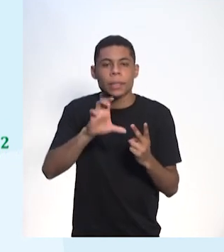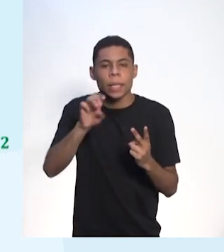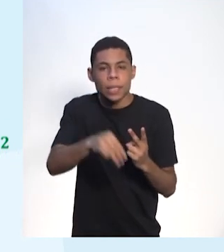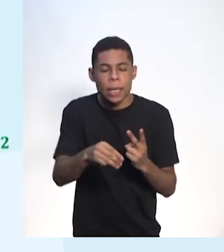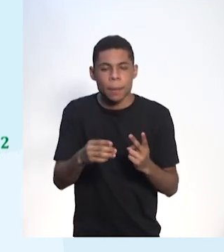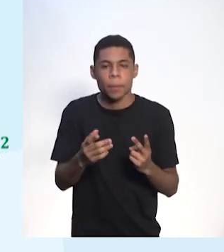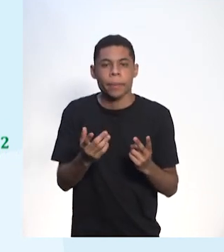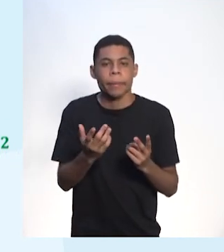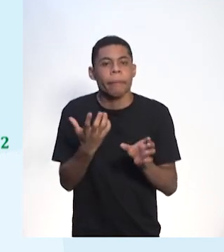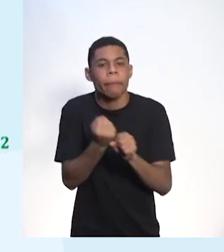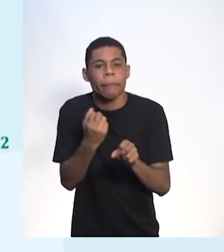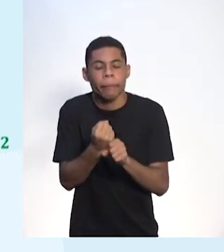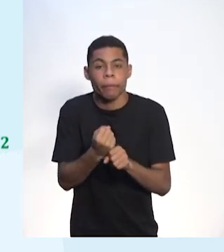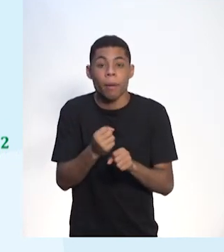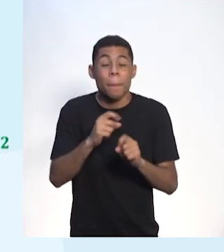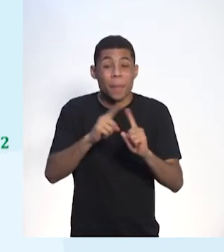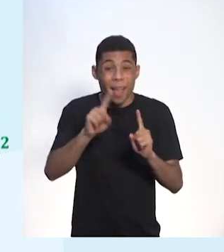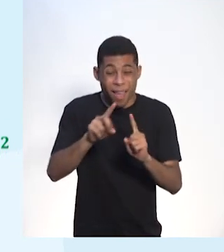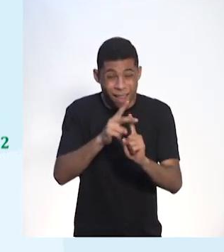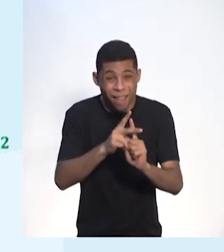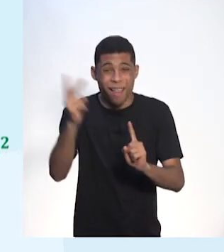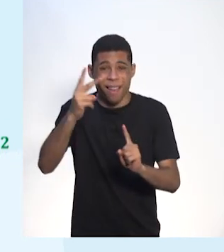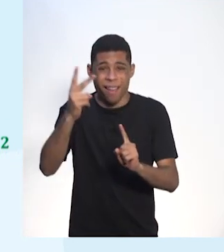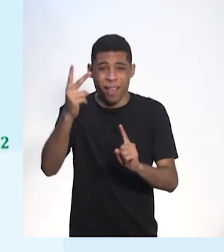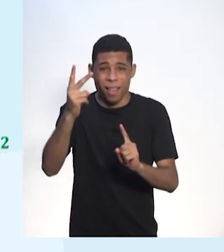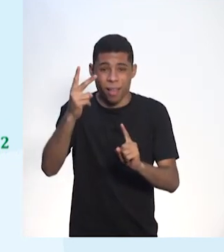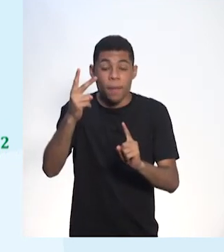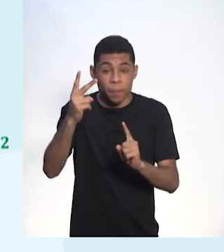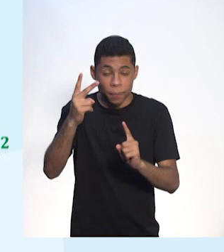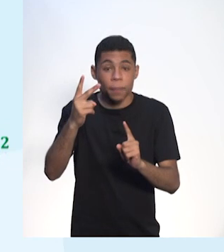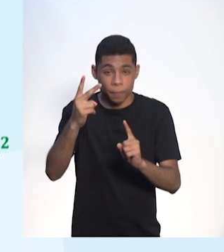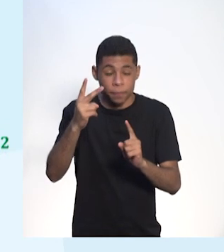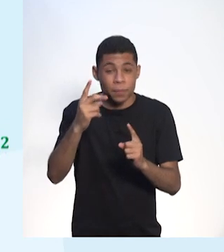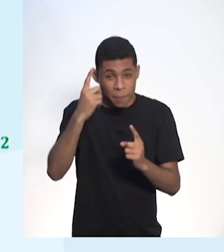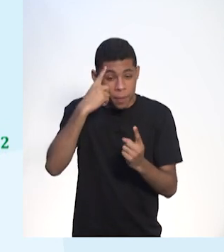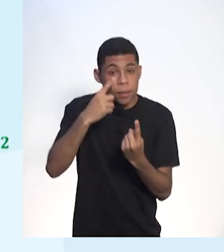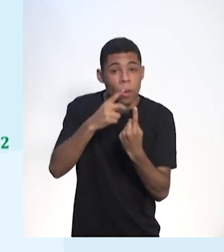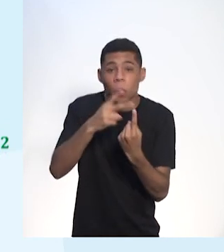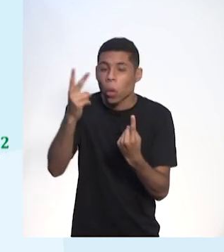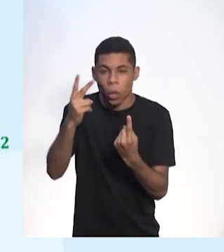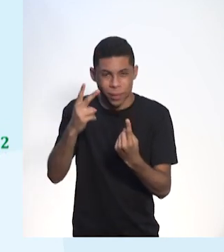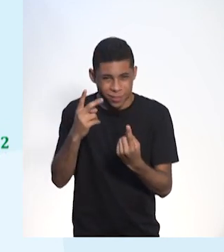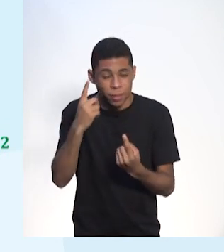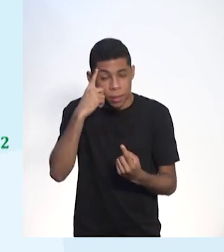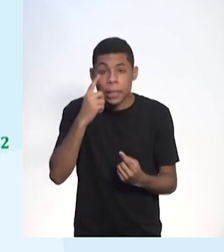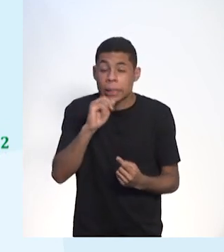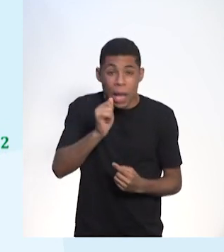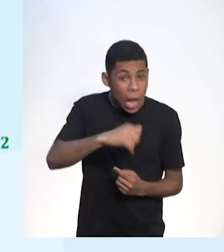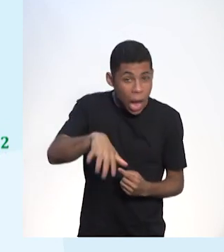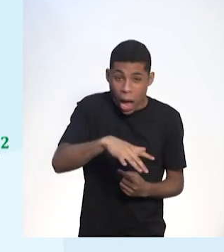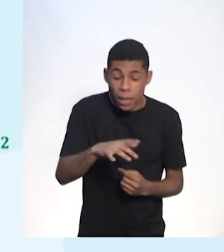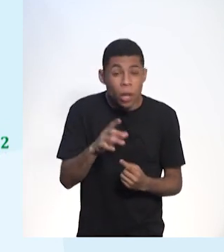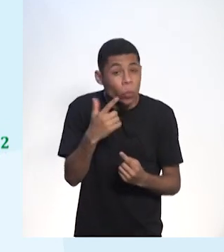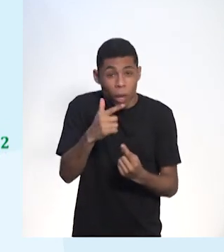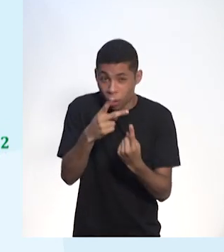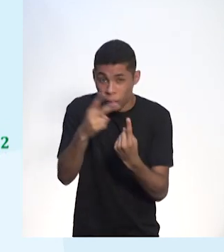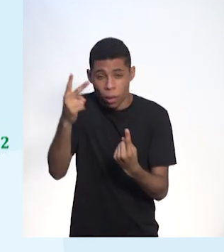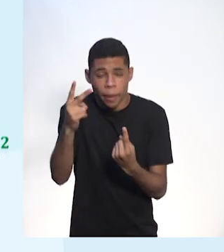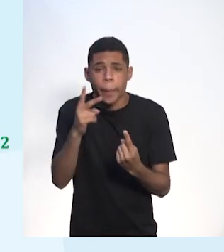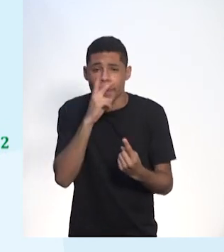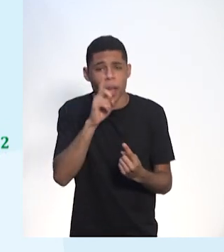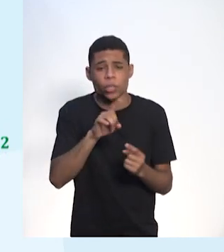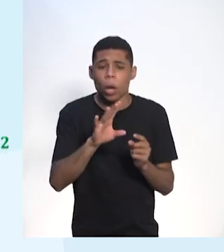Sim. ao quadrado. Quadrado. Se não tiver quadrado, eu vou estar dando comprimento, Exatamente. né? E não área, né? E não é essa a